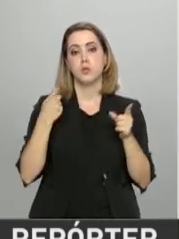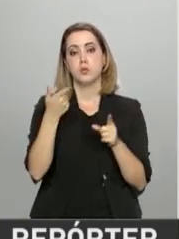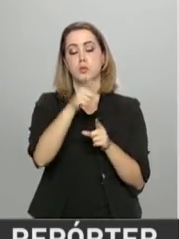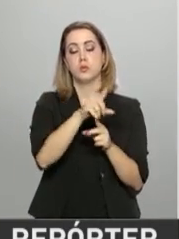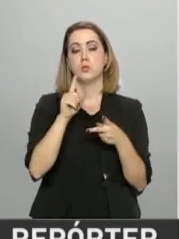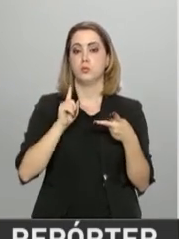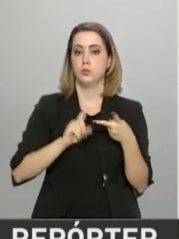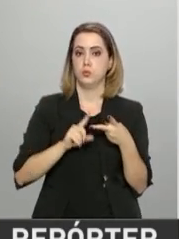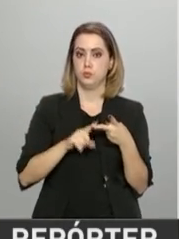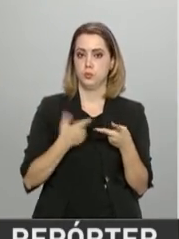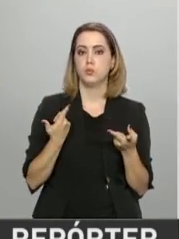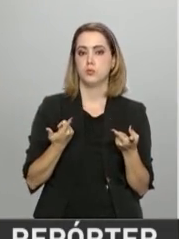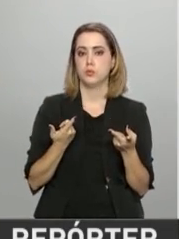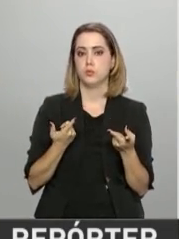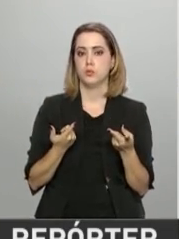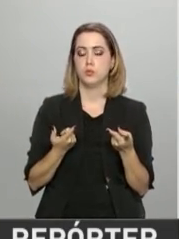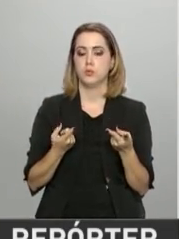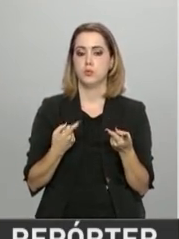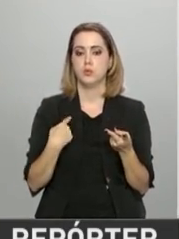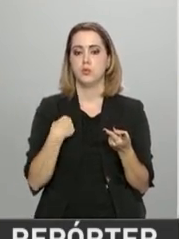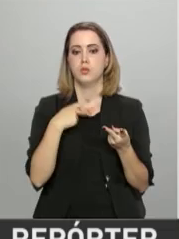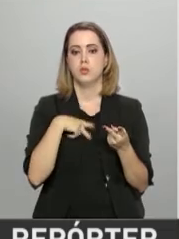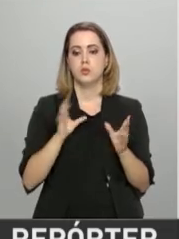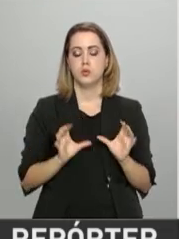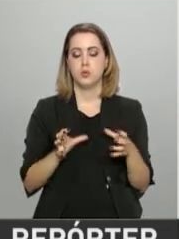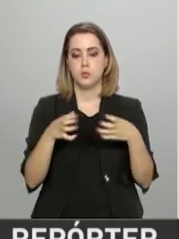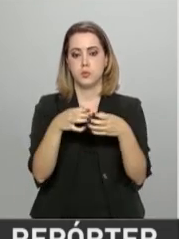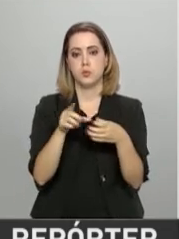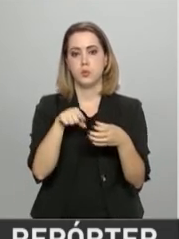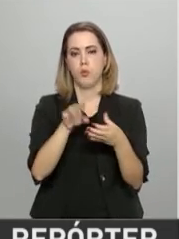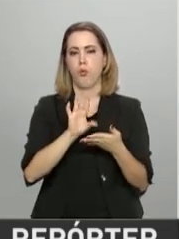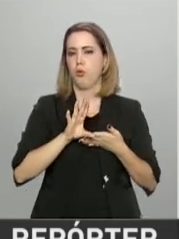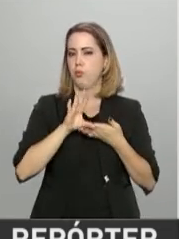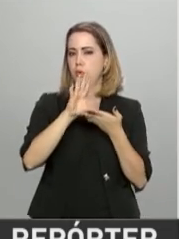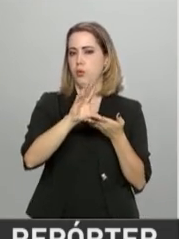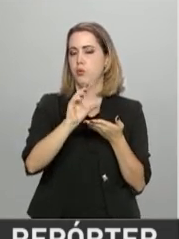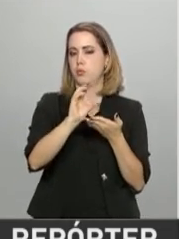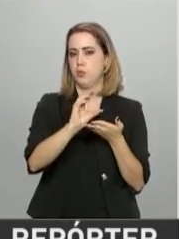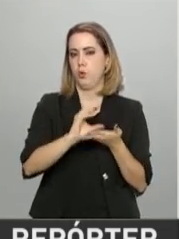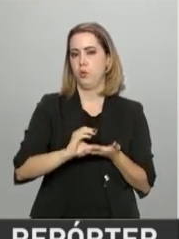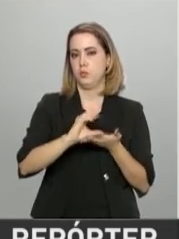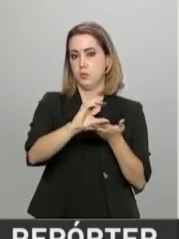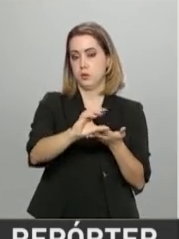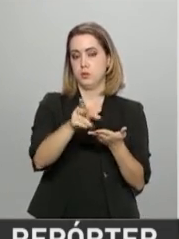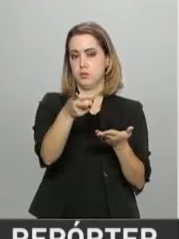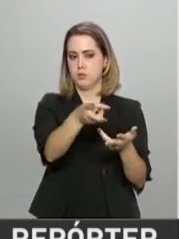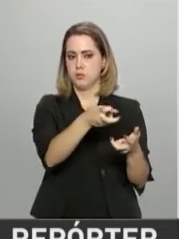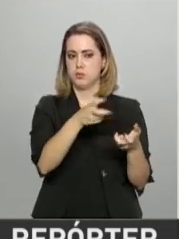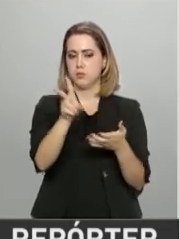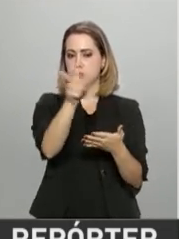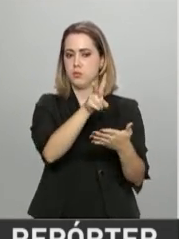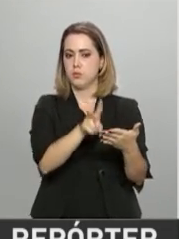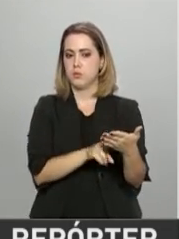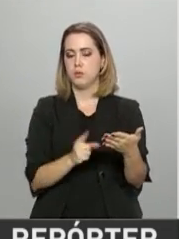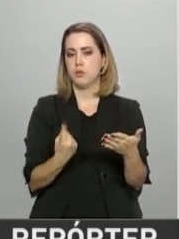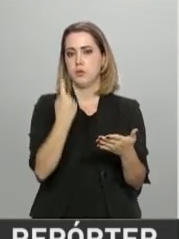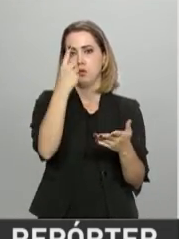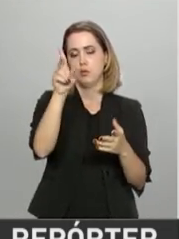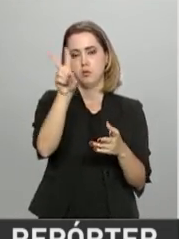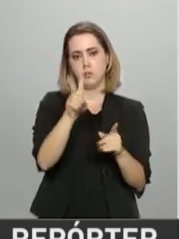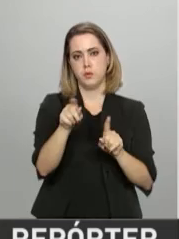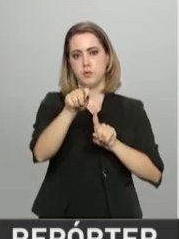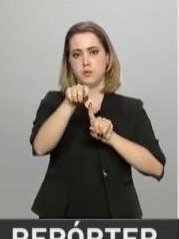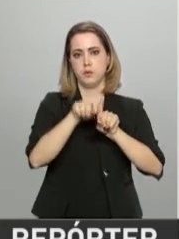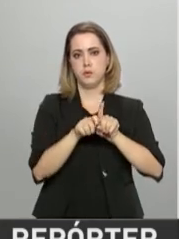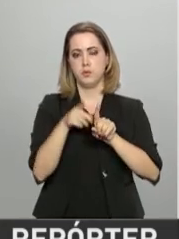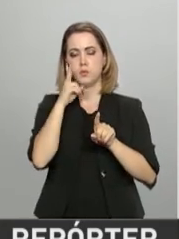ter um comitê que vai avaliar pelo menos uma vez por mês a